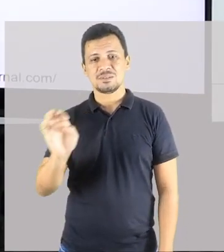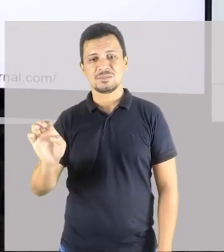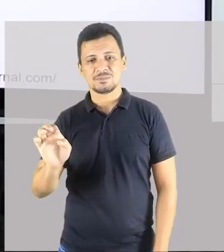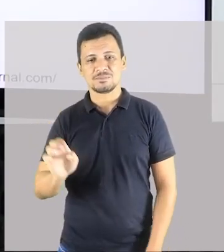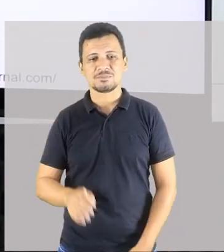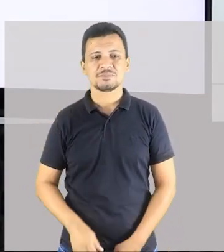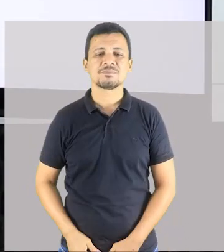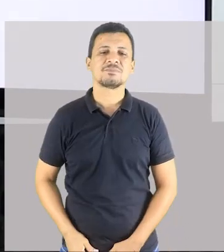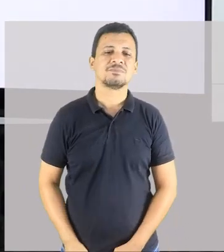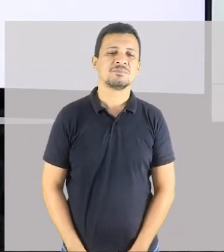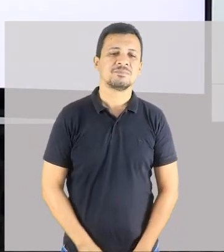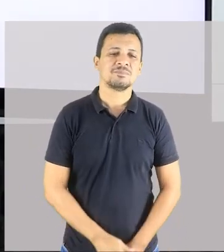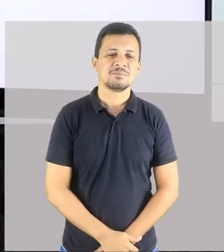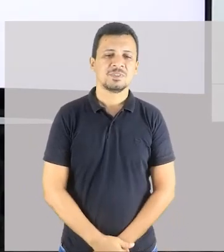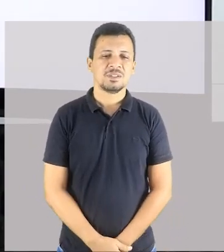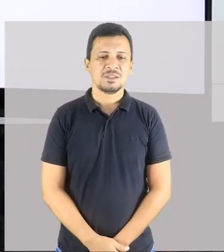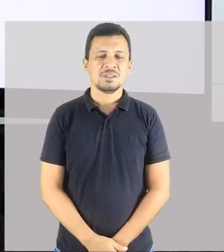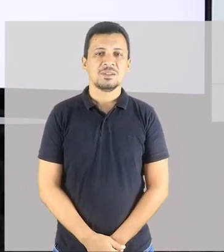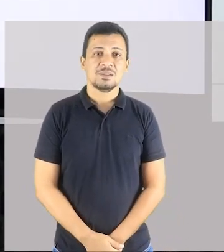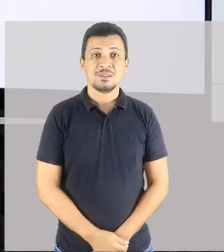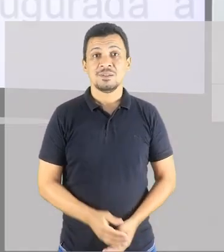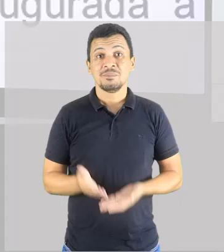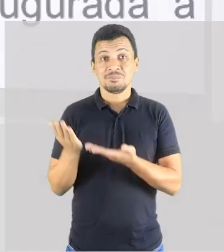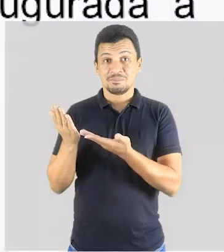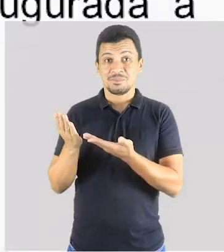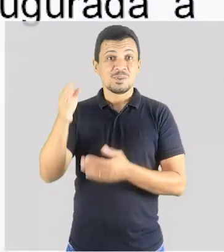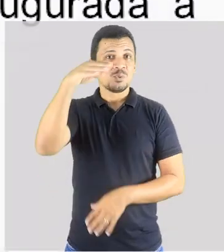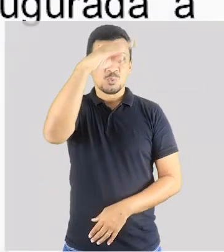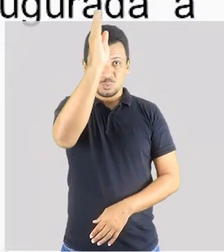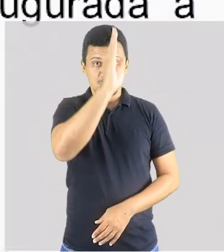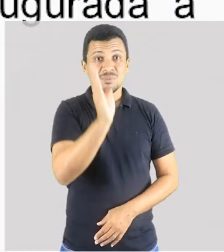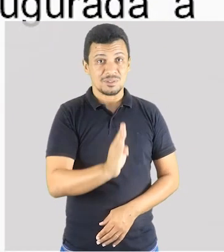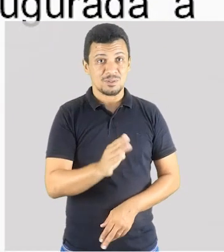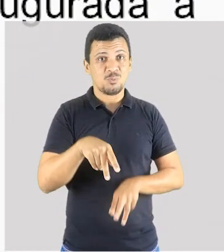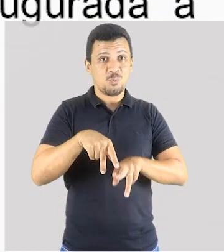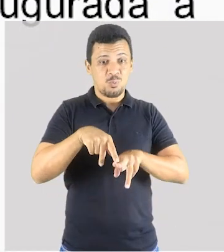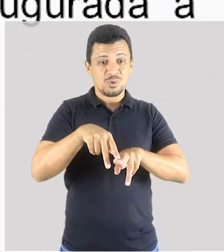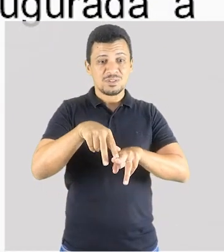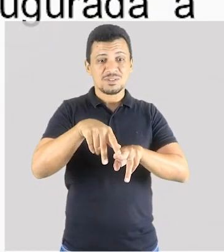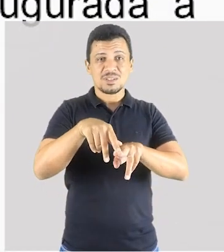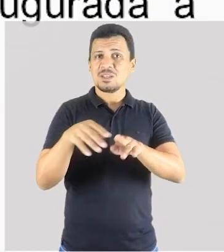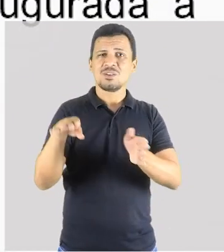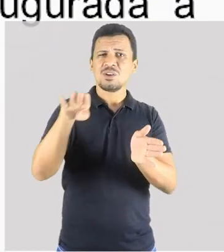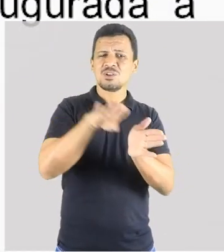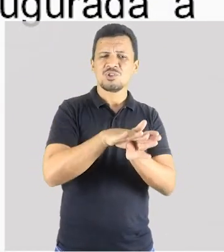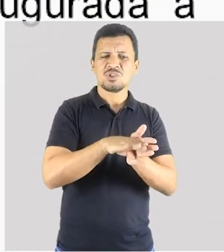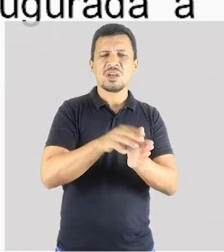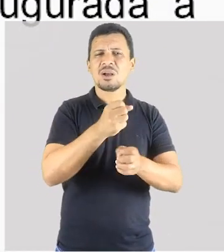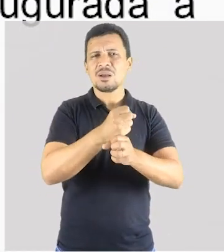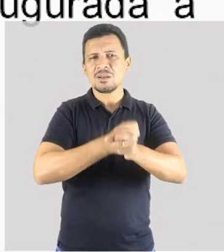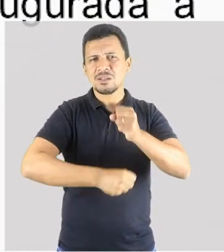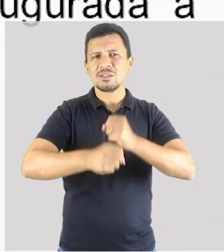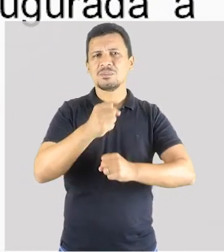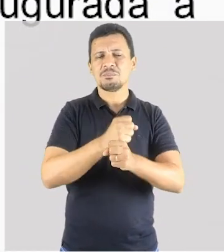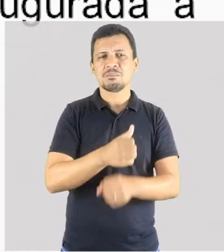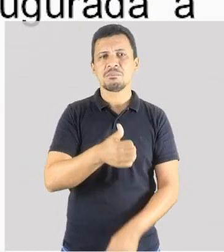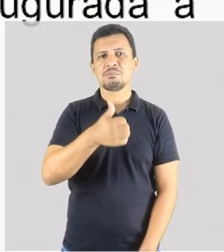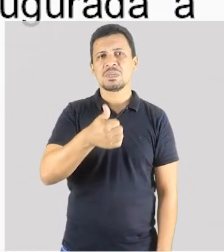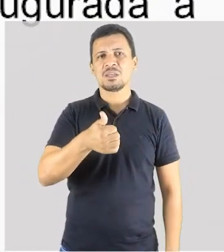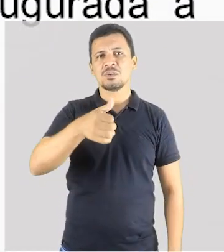o skate. E aí no Brasil, o skate ele chega por volta de